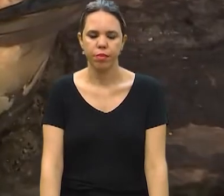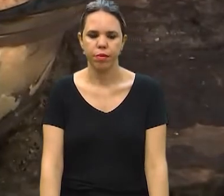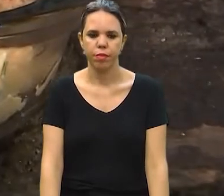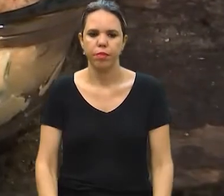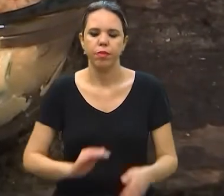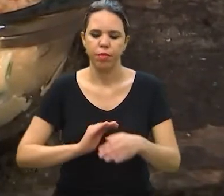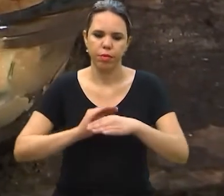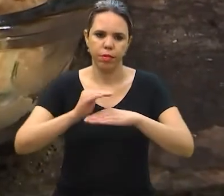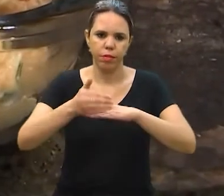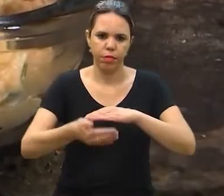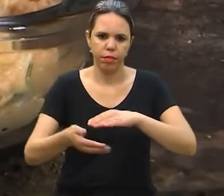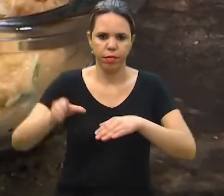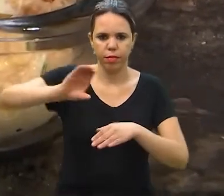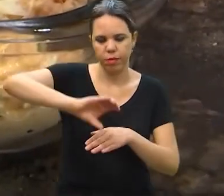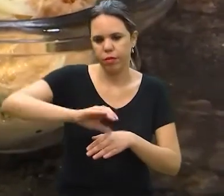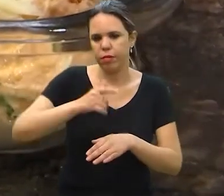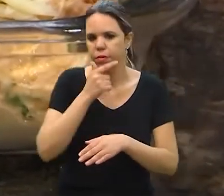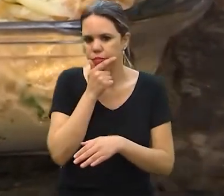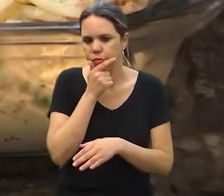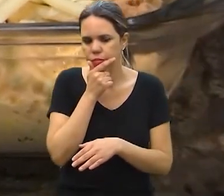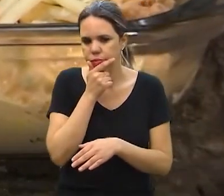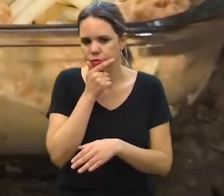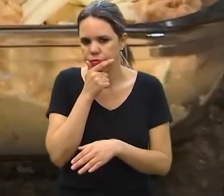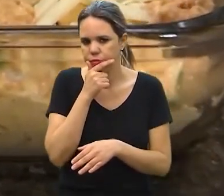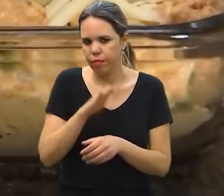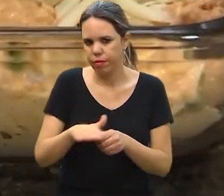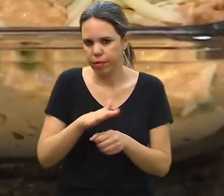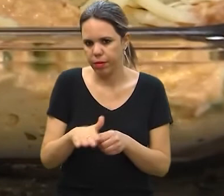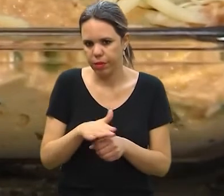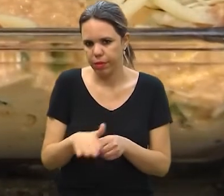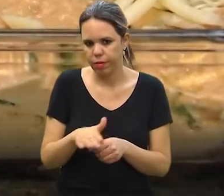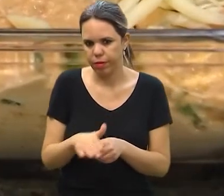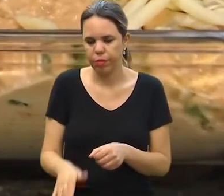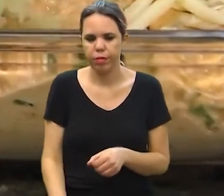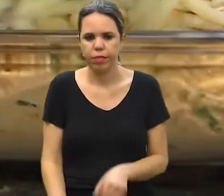e por cima, adicione o queijo parmesão ralado,